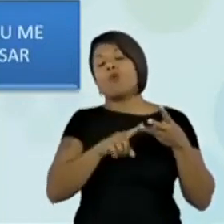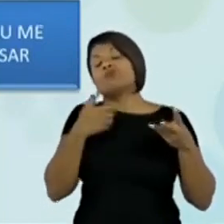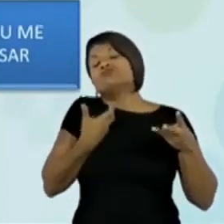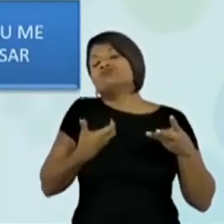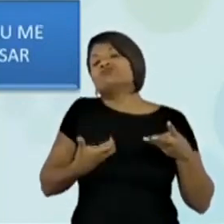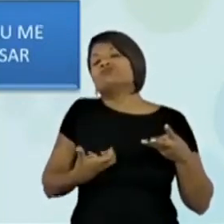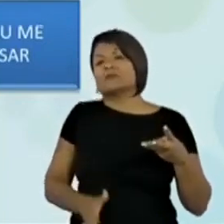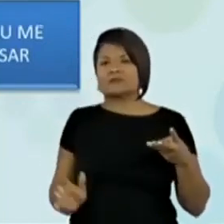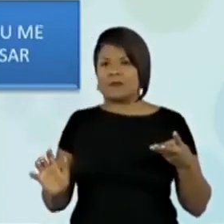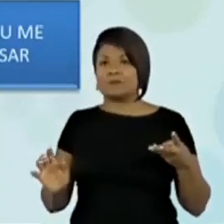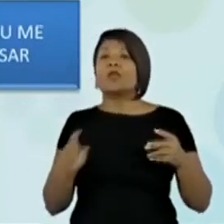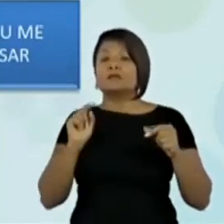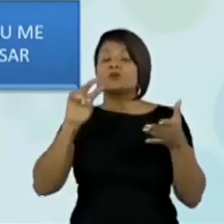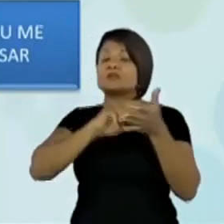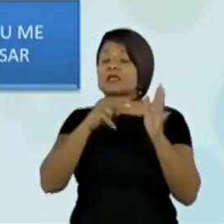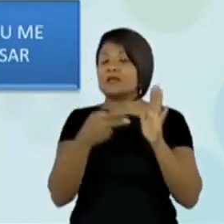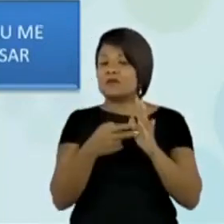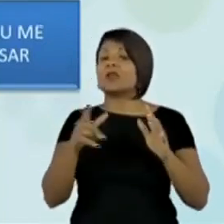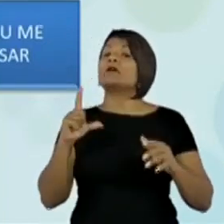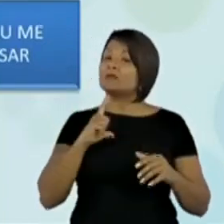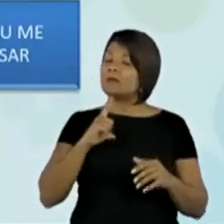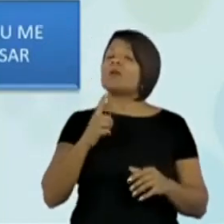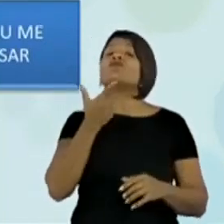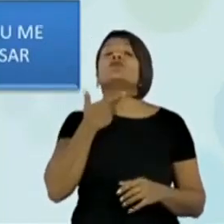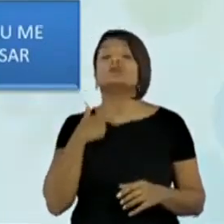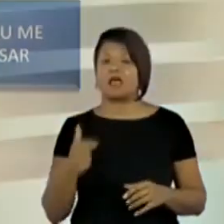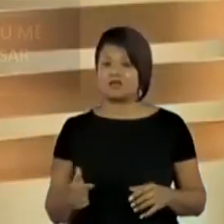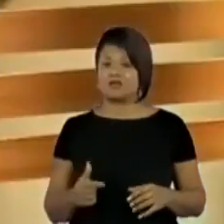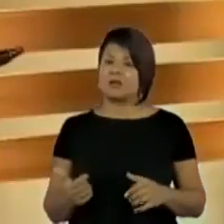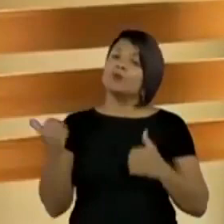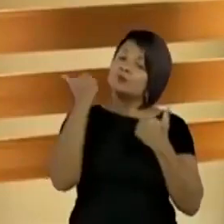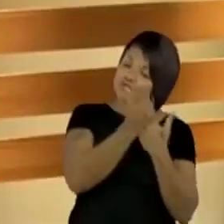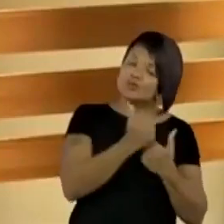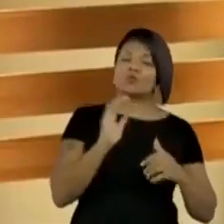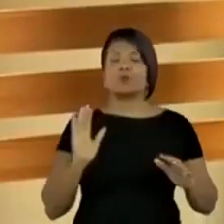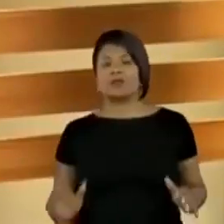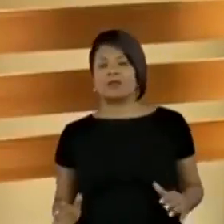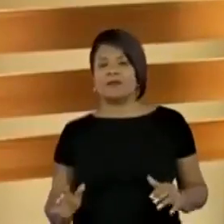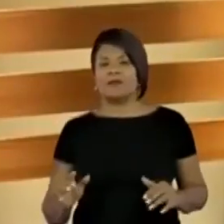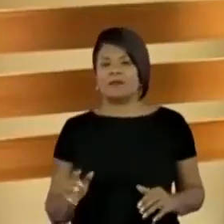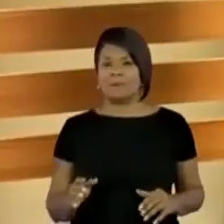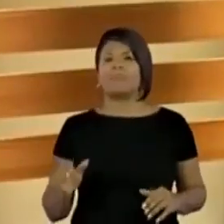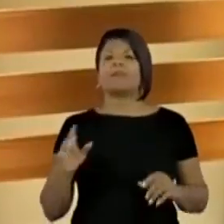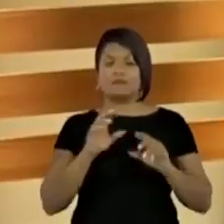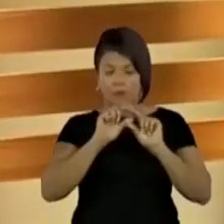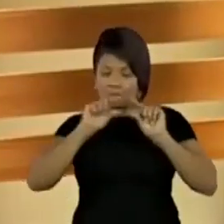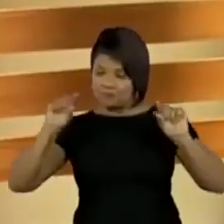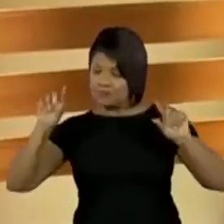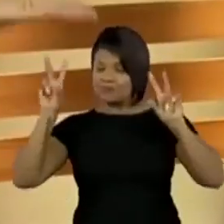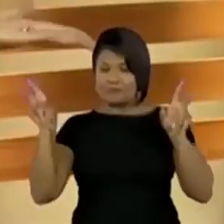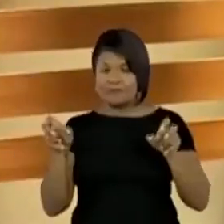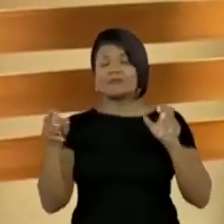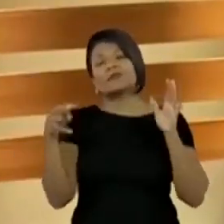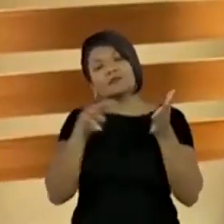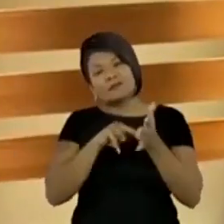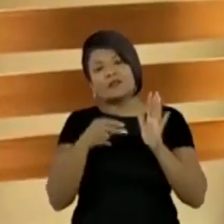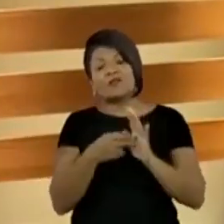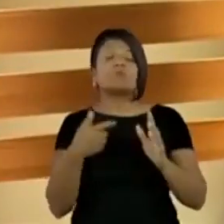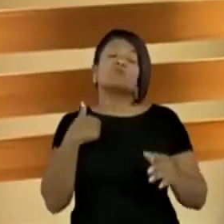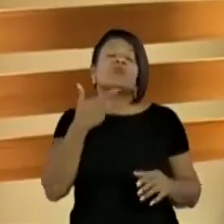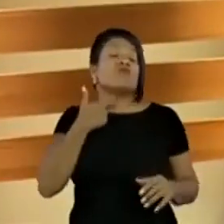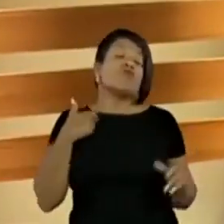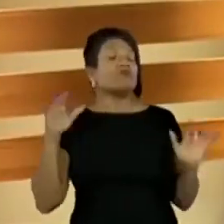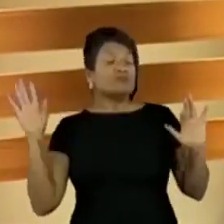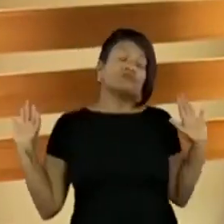Significa que eu tiver vontade. Então, foi uma opção do Machado de Assis escrever aquele termo dando essa ideia aqui. Então, se